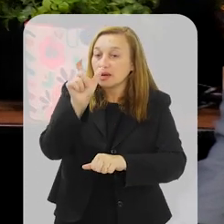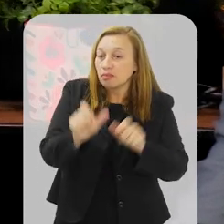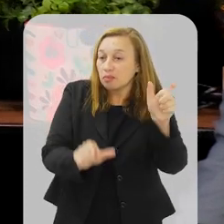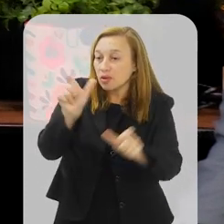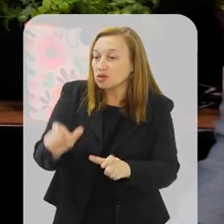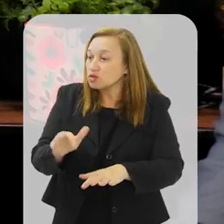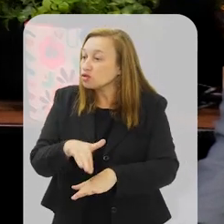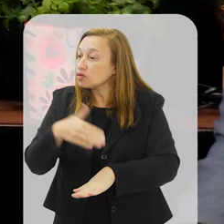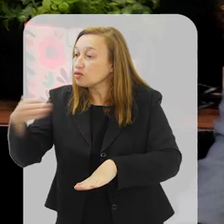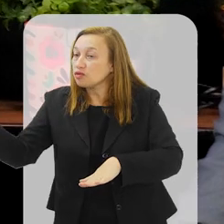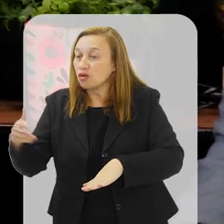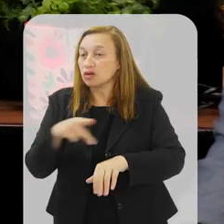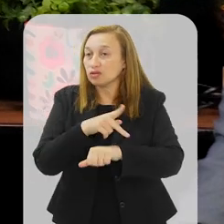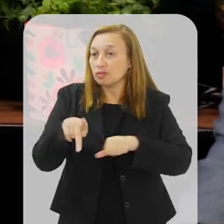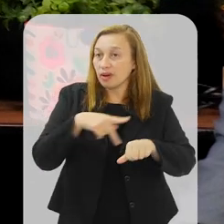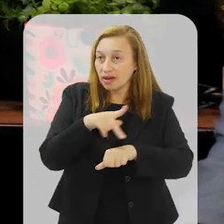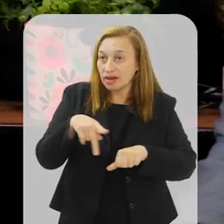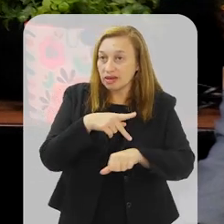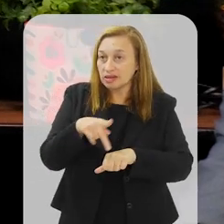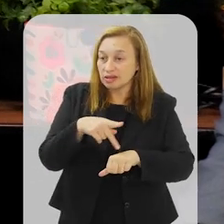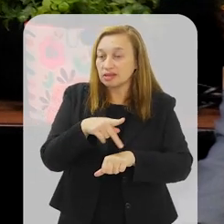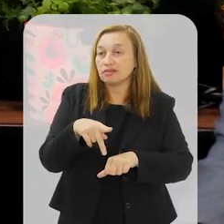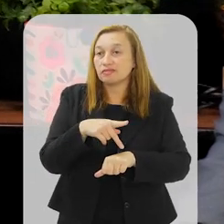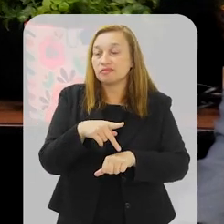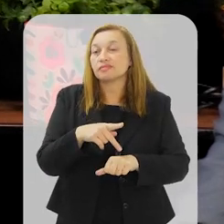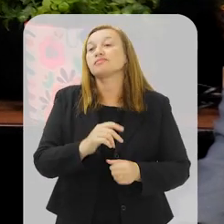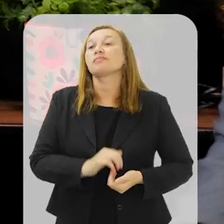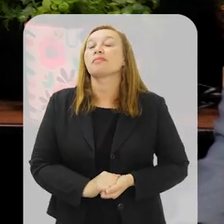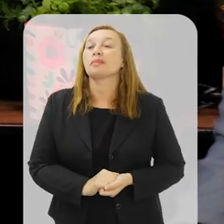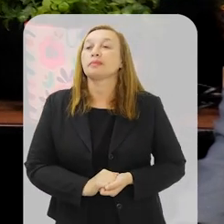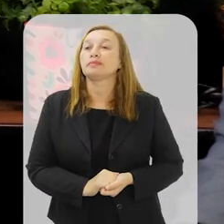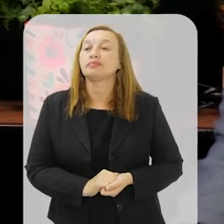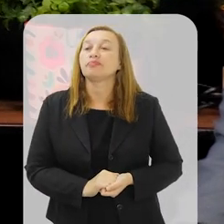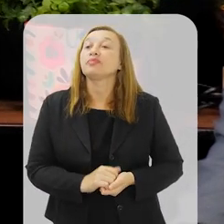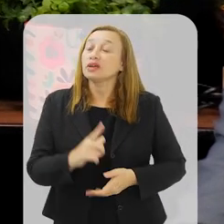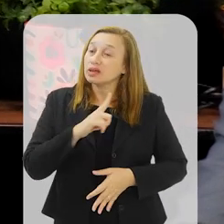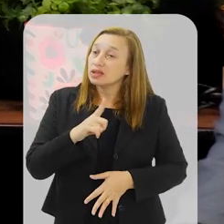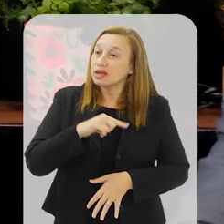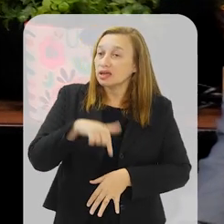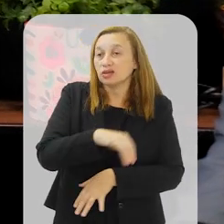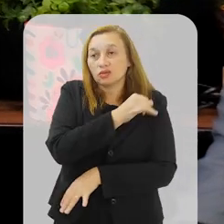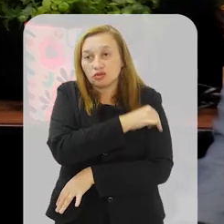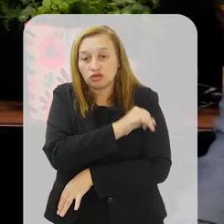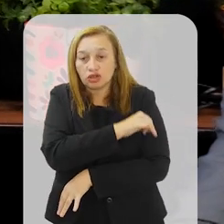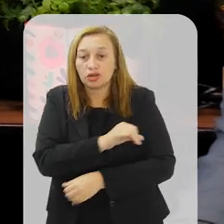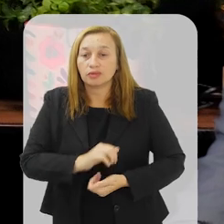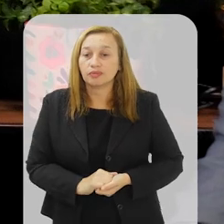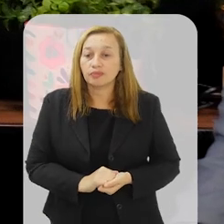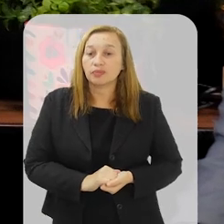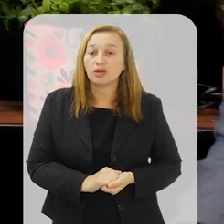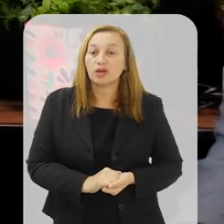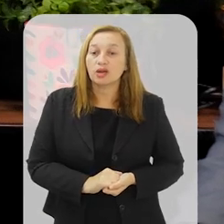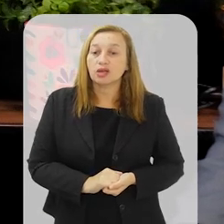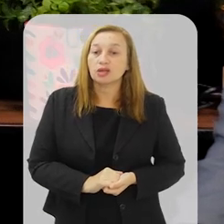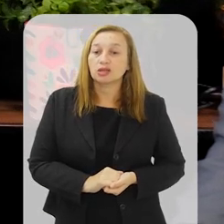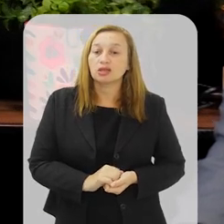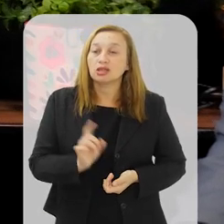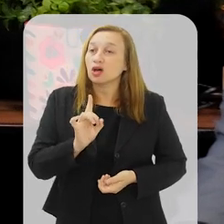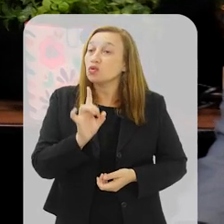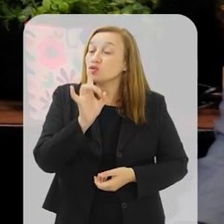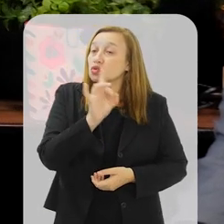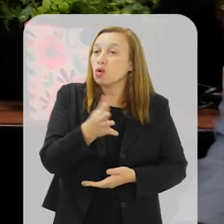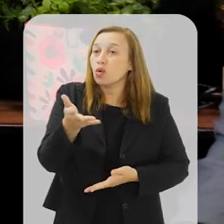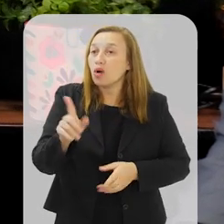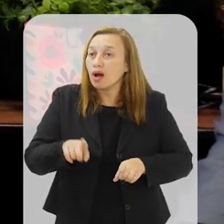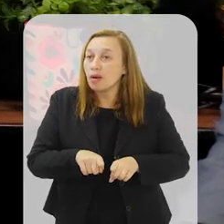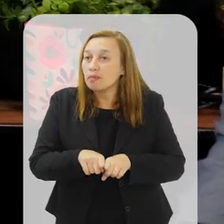de binacionais digamos assim eh desses países que existe aqui no Rio de Janeiro e isso leva não